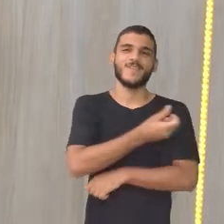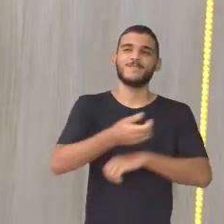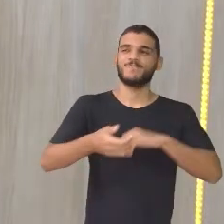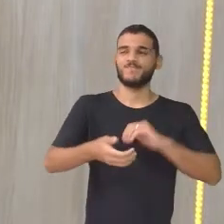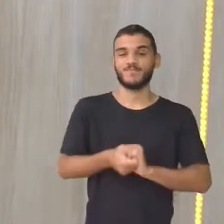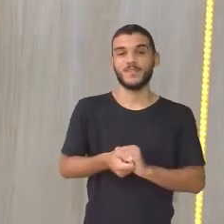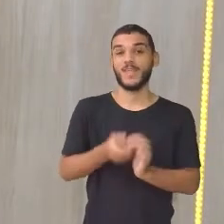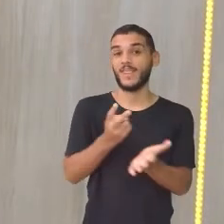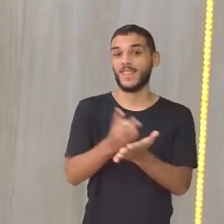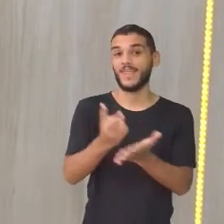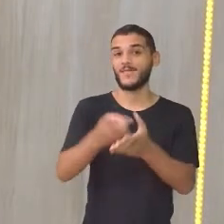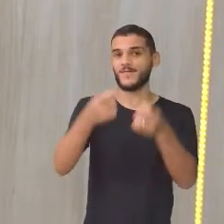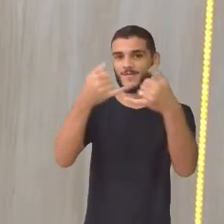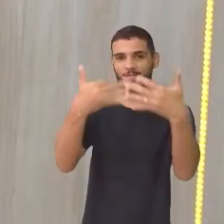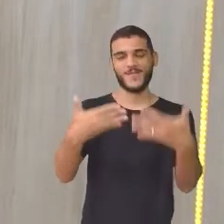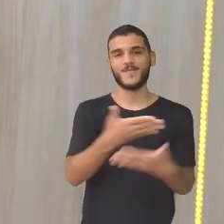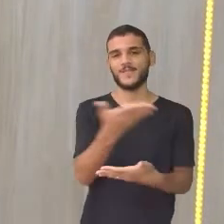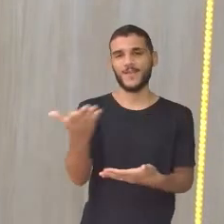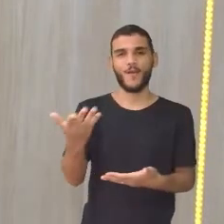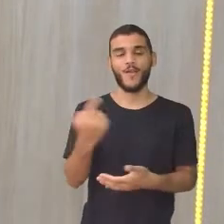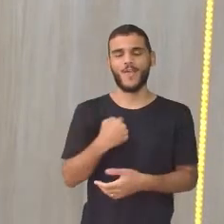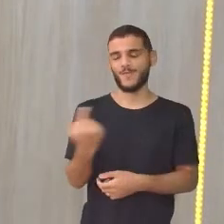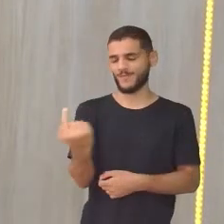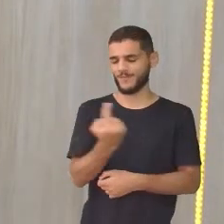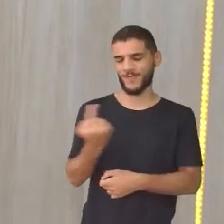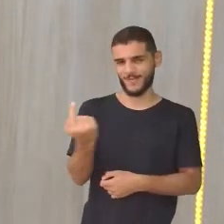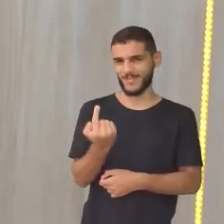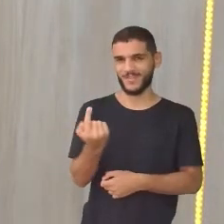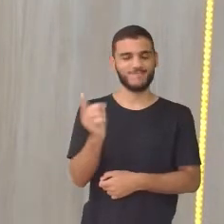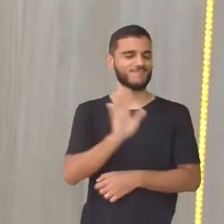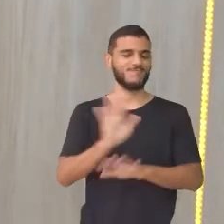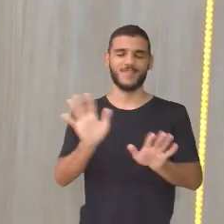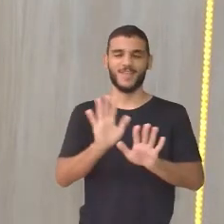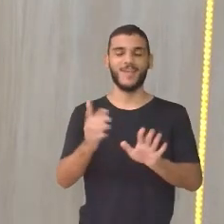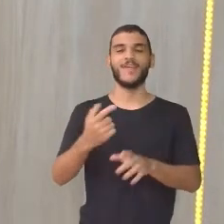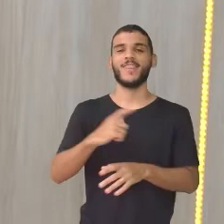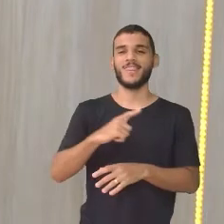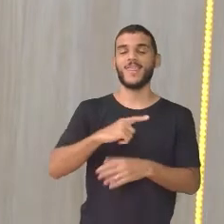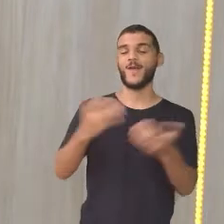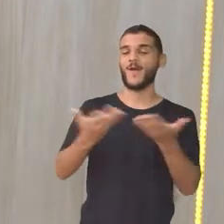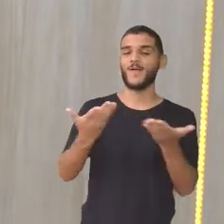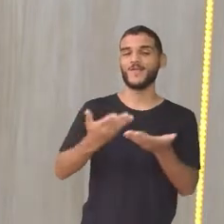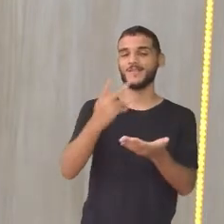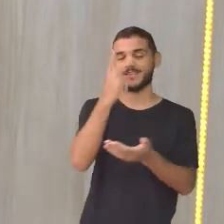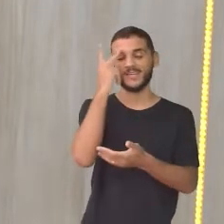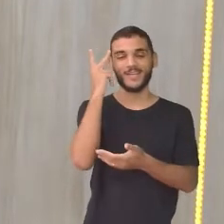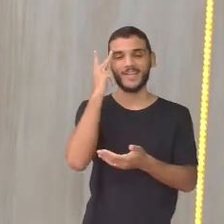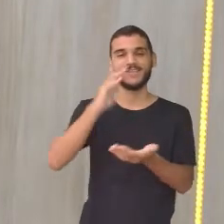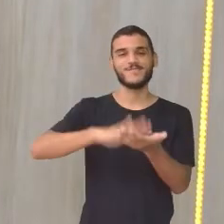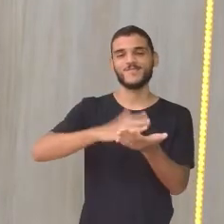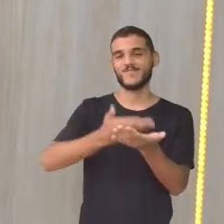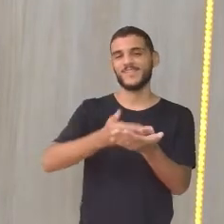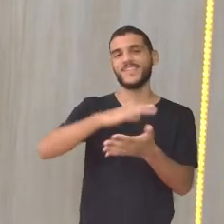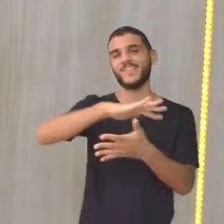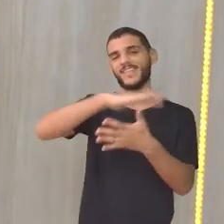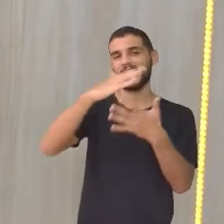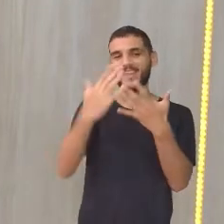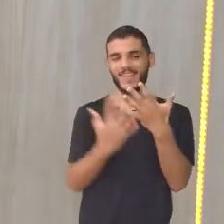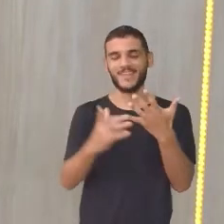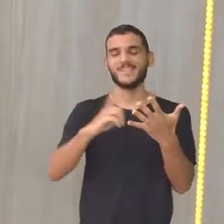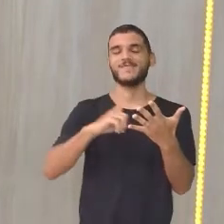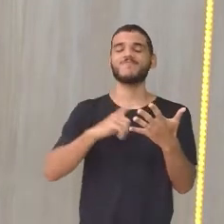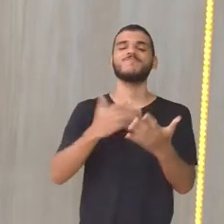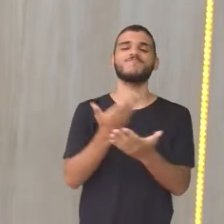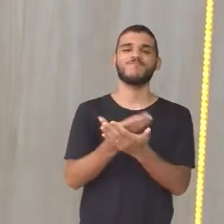sempre falo, não estou sozinha, eu tenho comigo Clisman, o nosso intérprete, tornando a